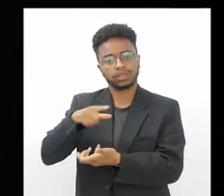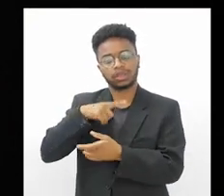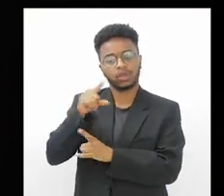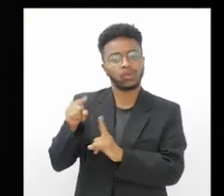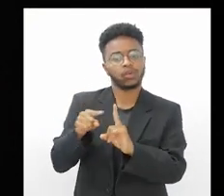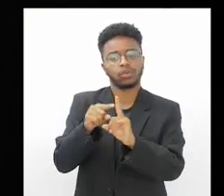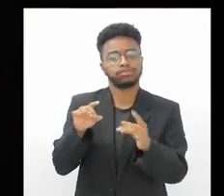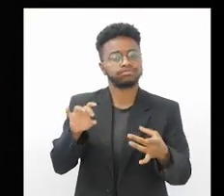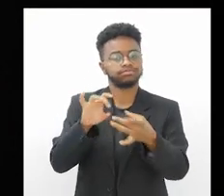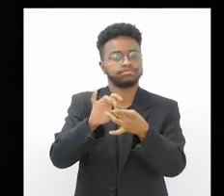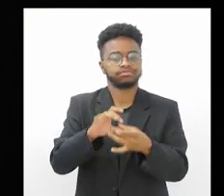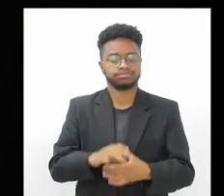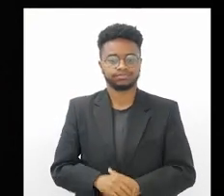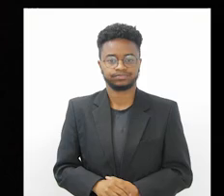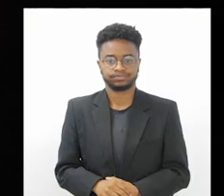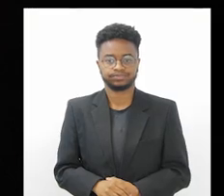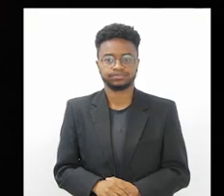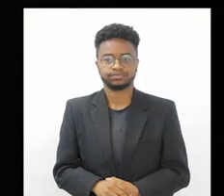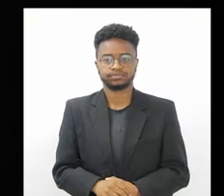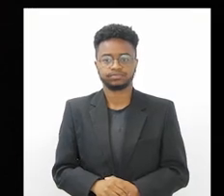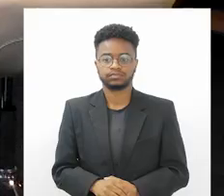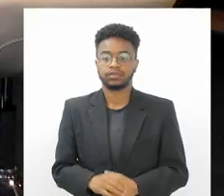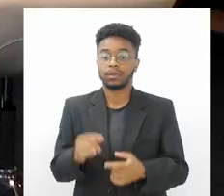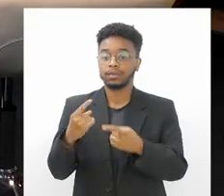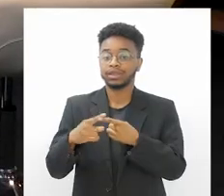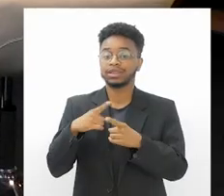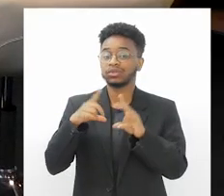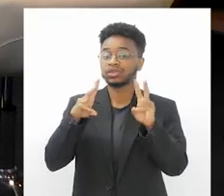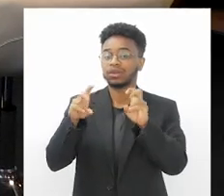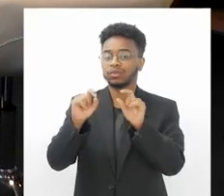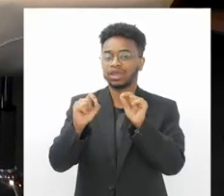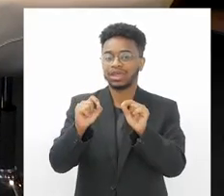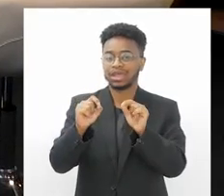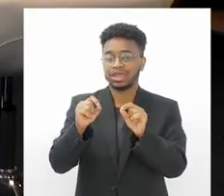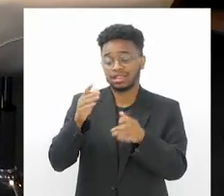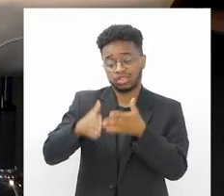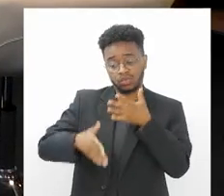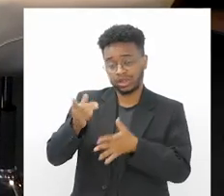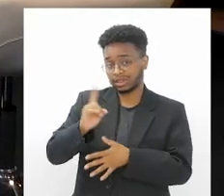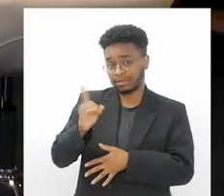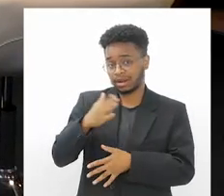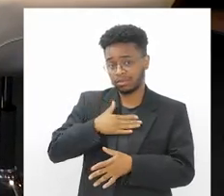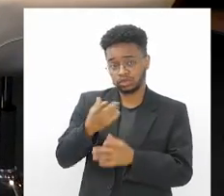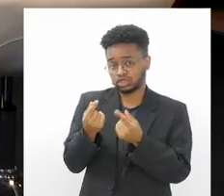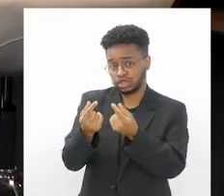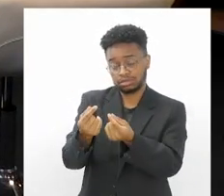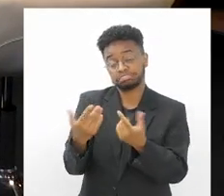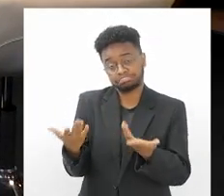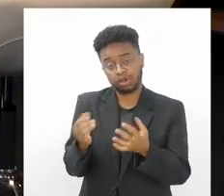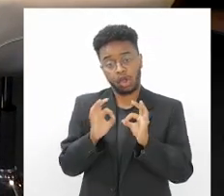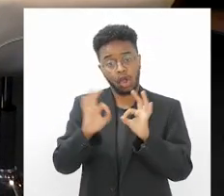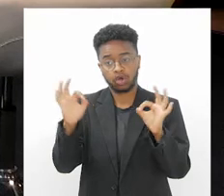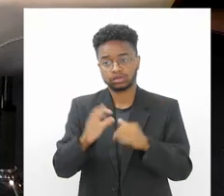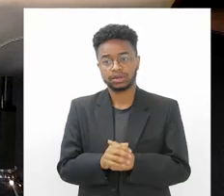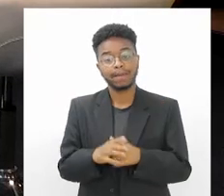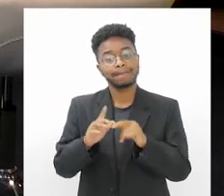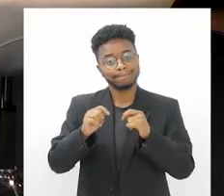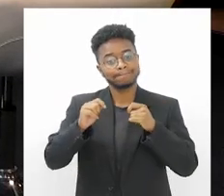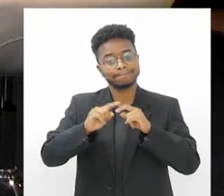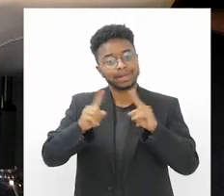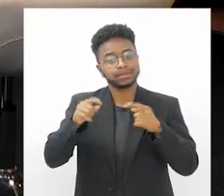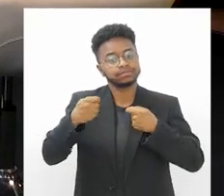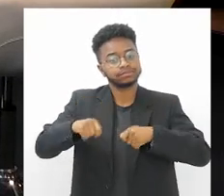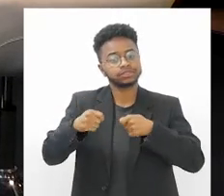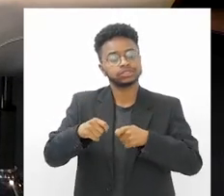que vise um objetivo mais comum. Aquela questão, né? Não mexeu no meu bolso, está tudo ótimo. Mas a gente tem que pensar futuro, não